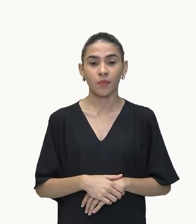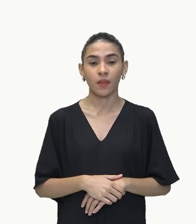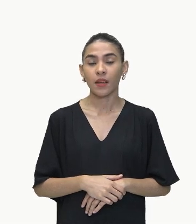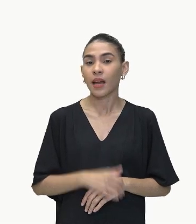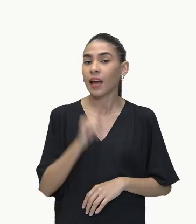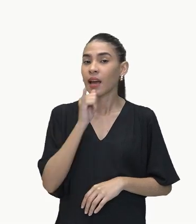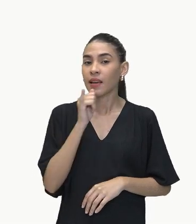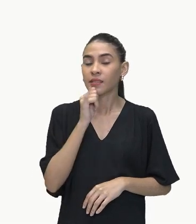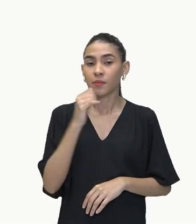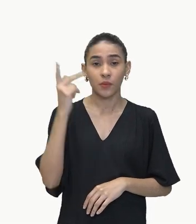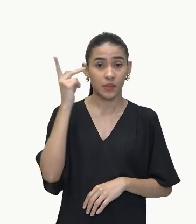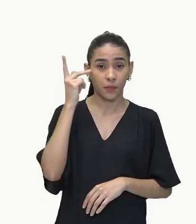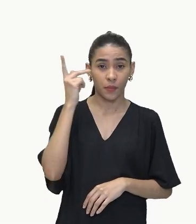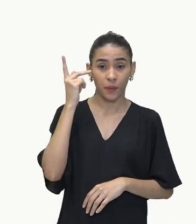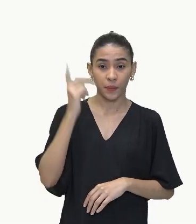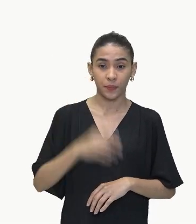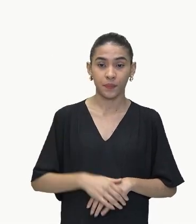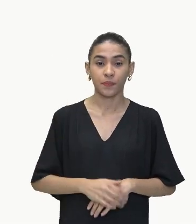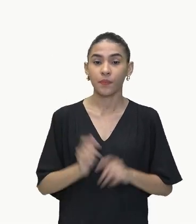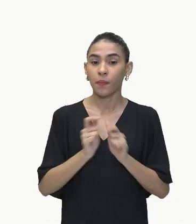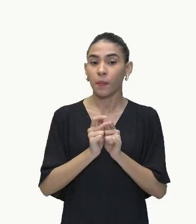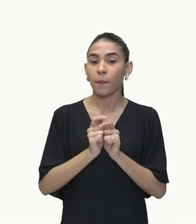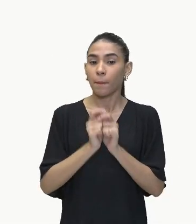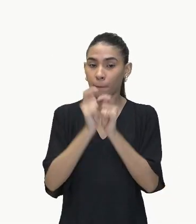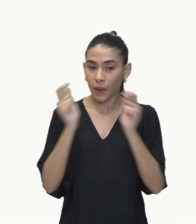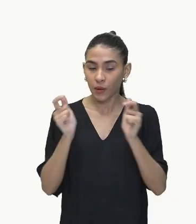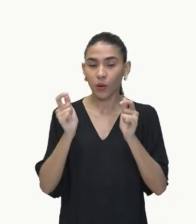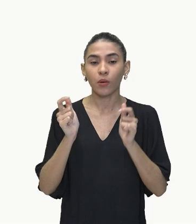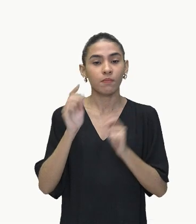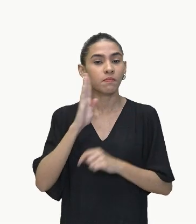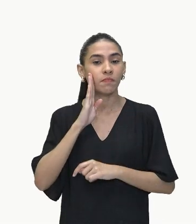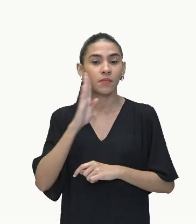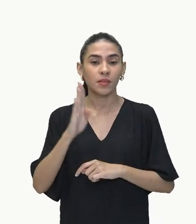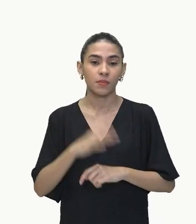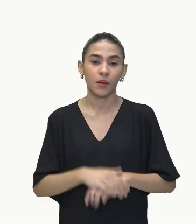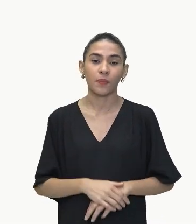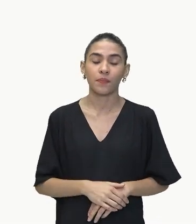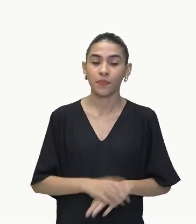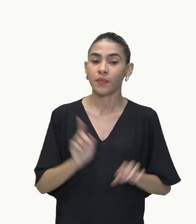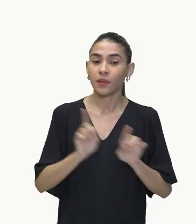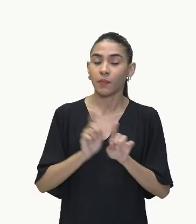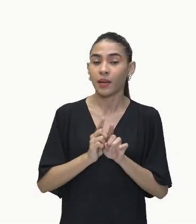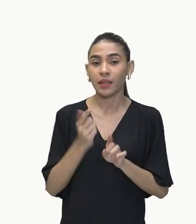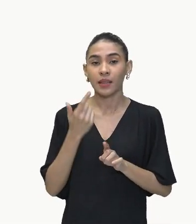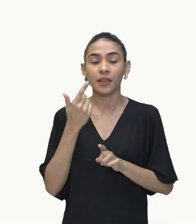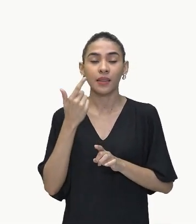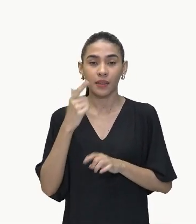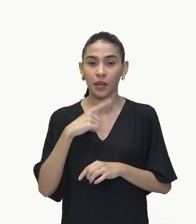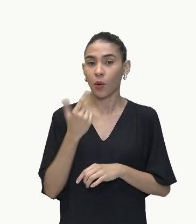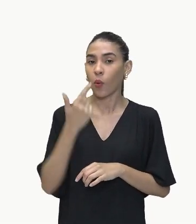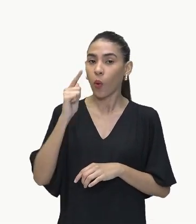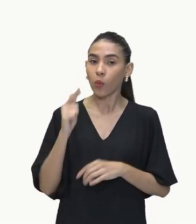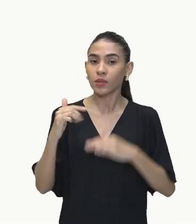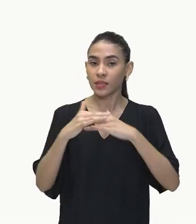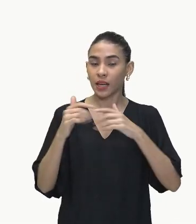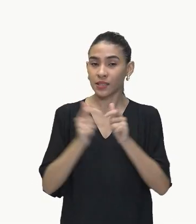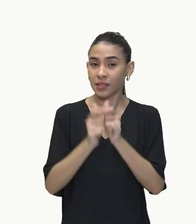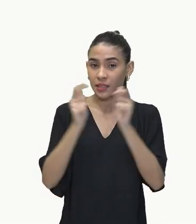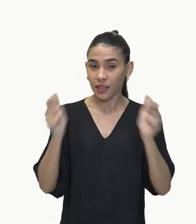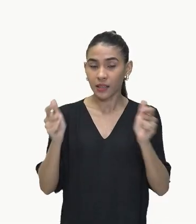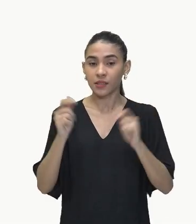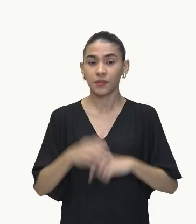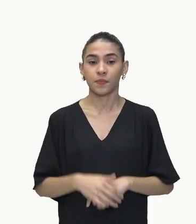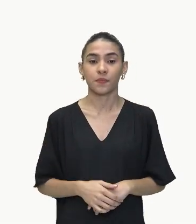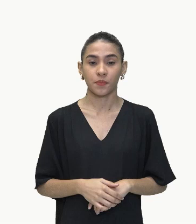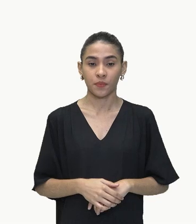São Paulo, né? Um maior destaque. E aí nós temos outras metrópoles, depois da grande metrópole nacional,